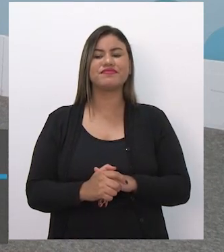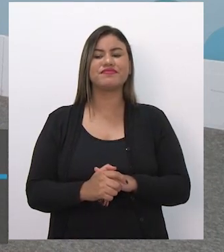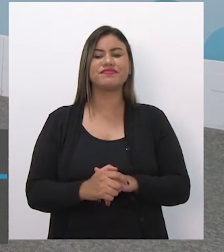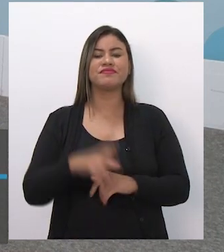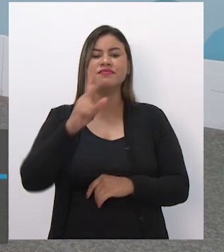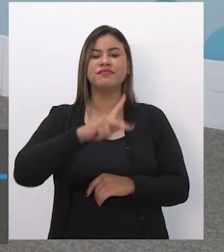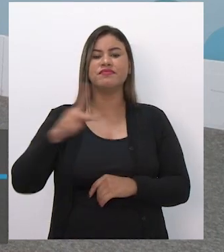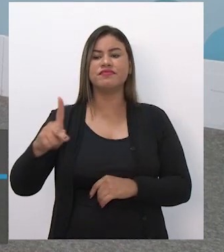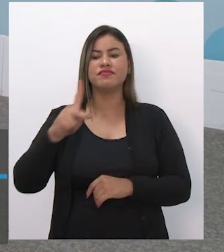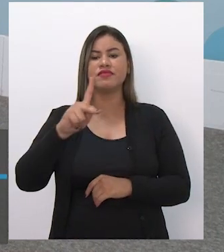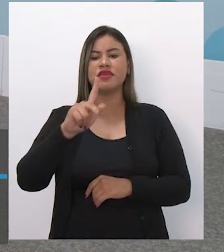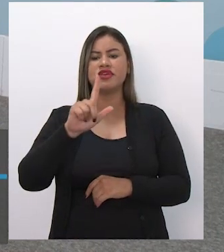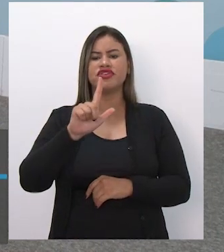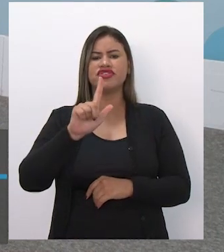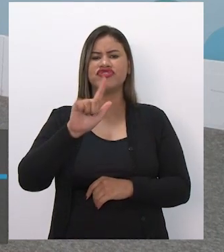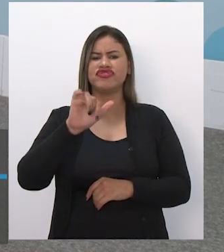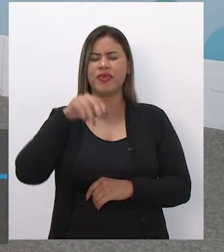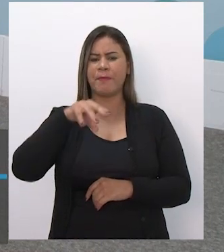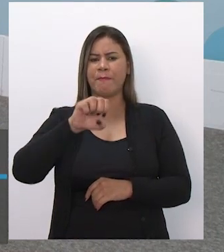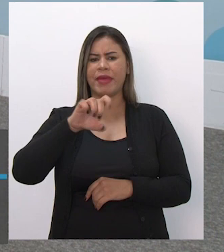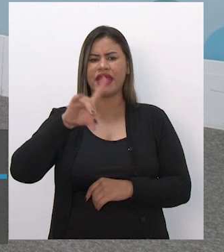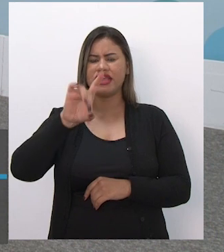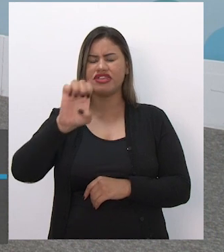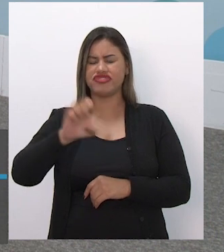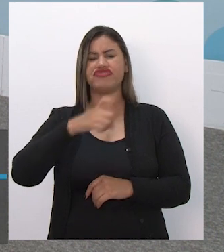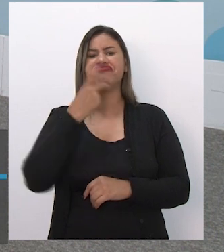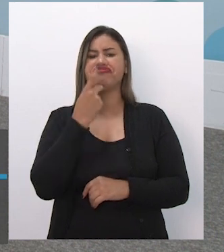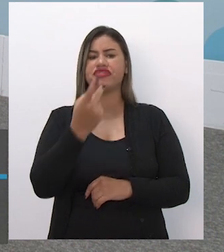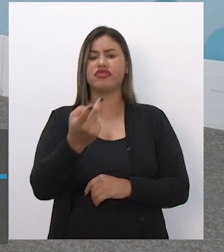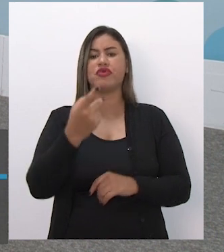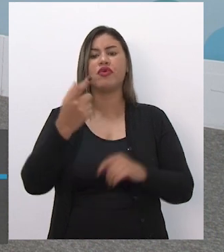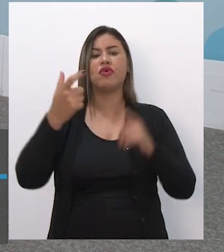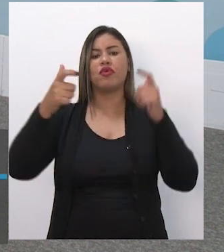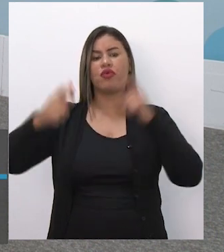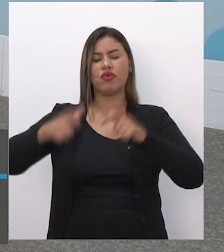professora Gineide, eu acho que é isso. O espaço,